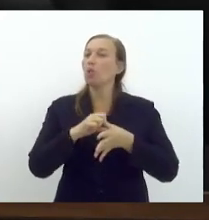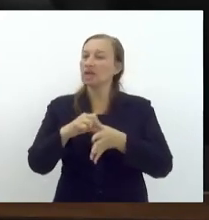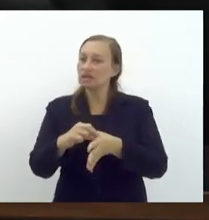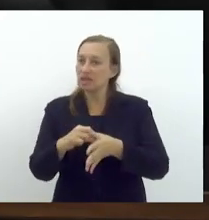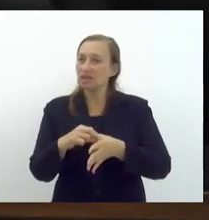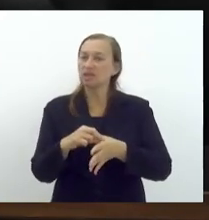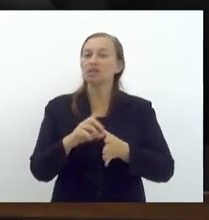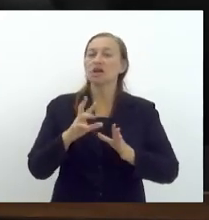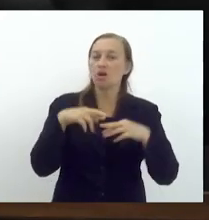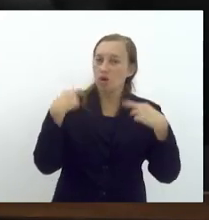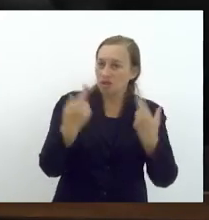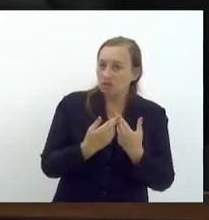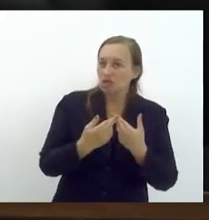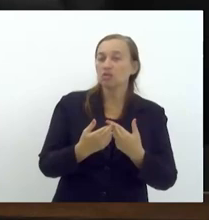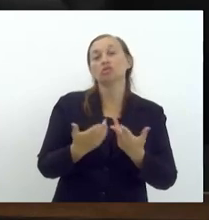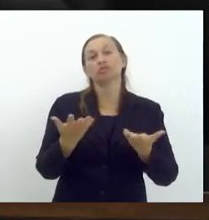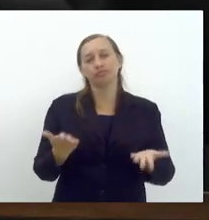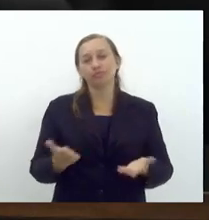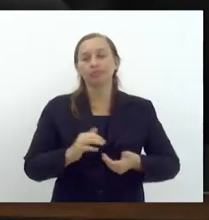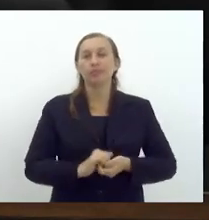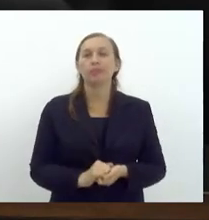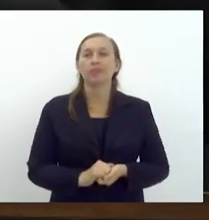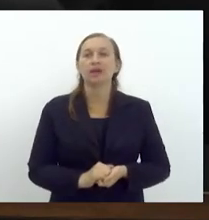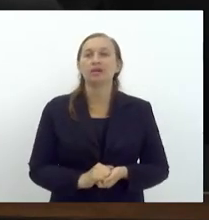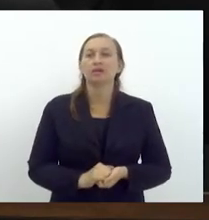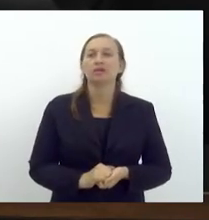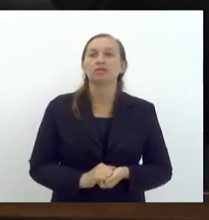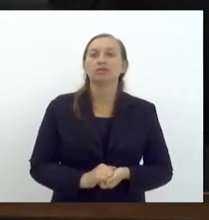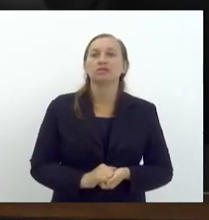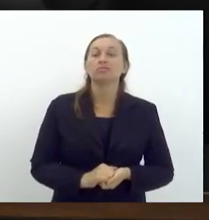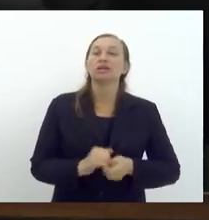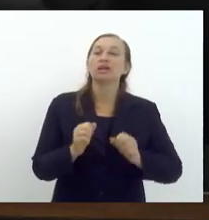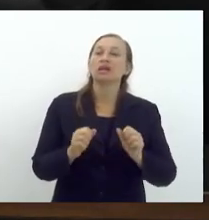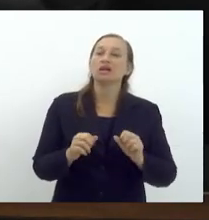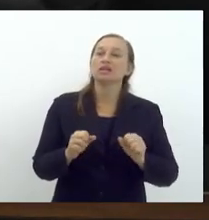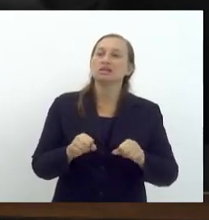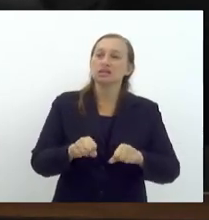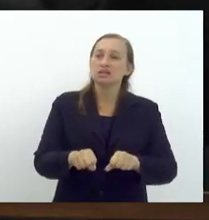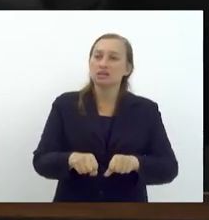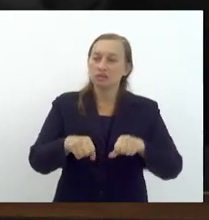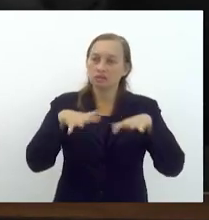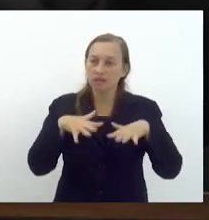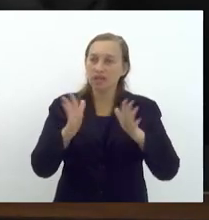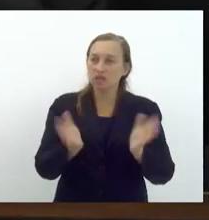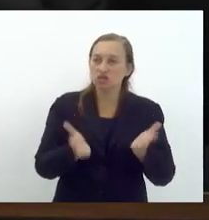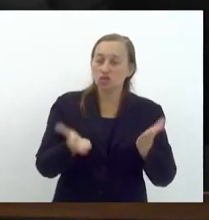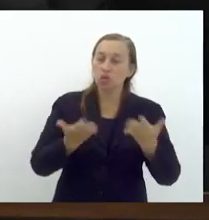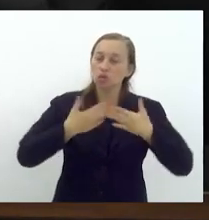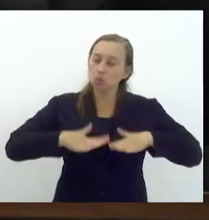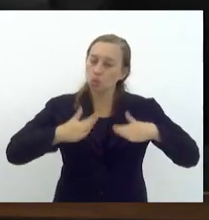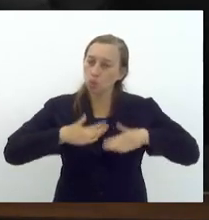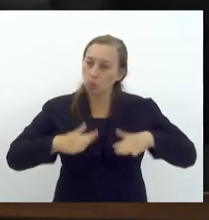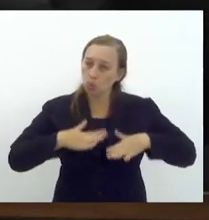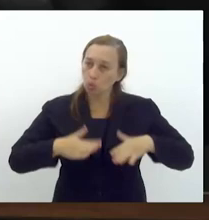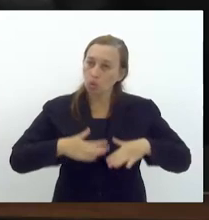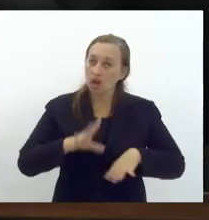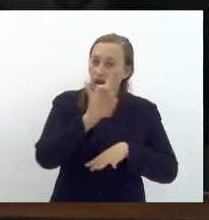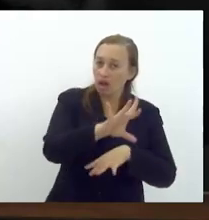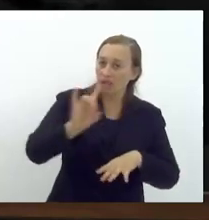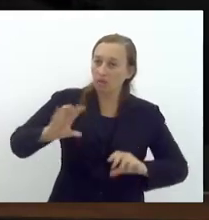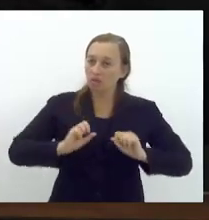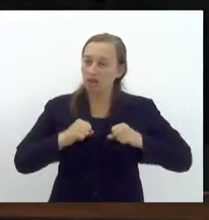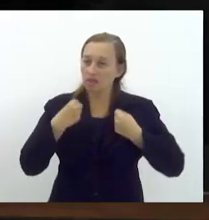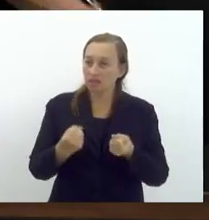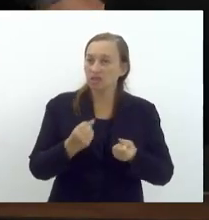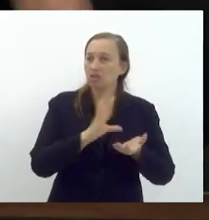reunião que a gente fez de líderes para que essa sessão ocorra de maneira tranquila cada um defendendo